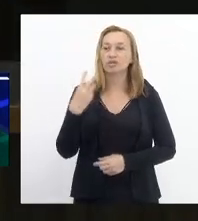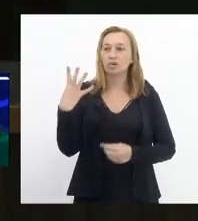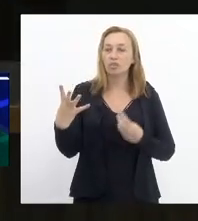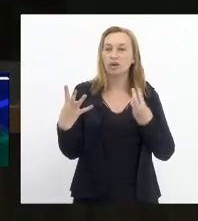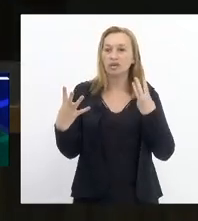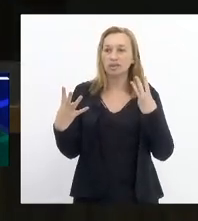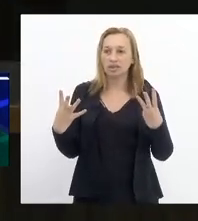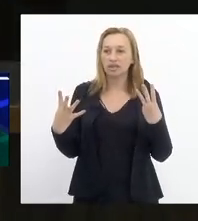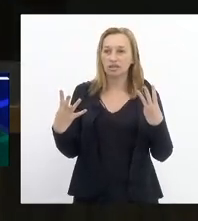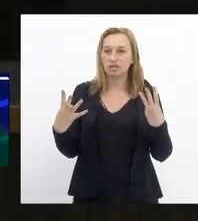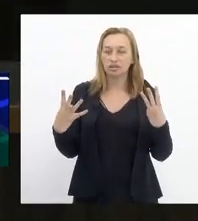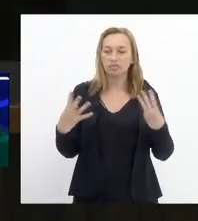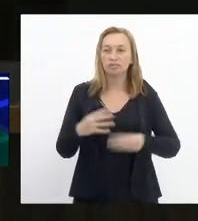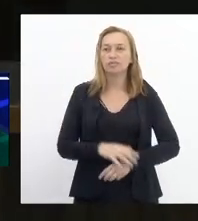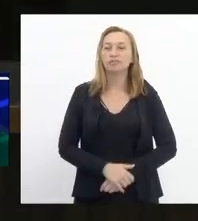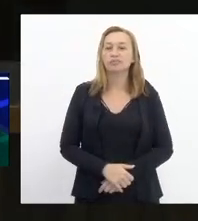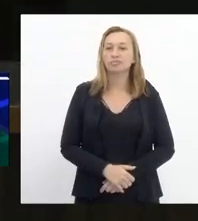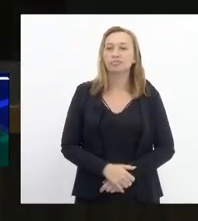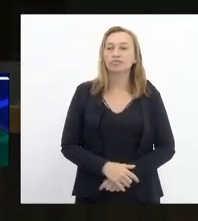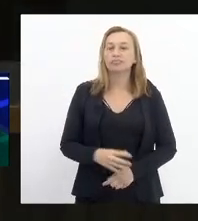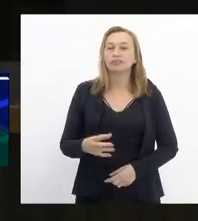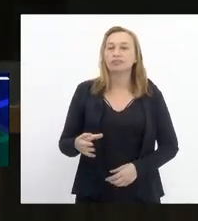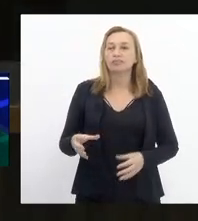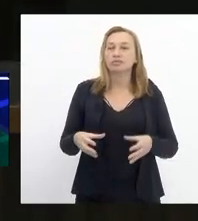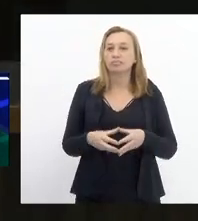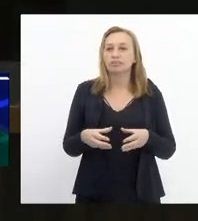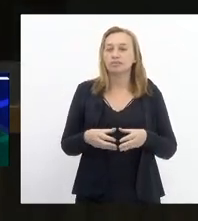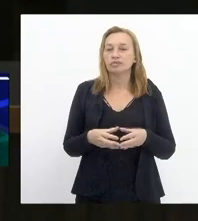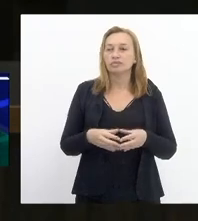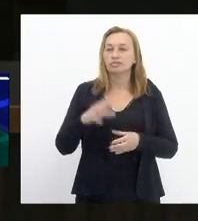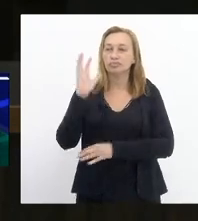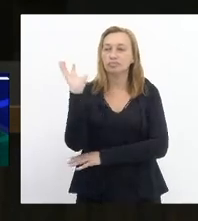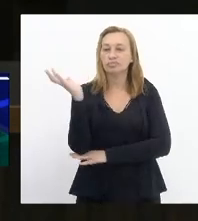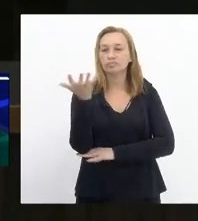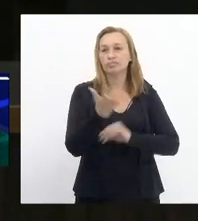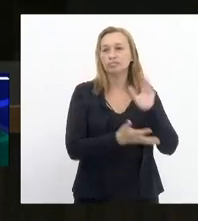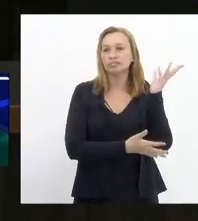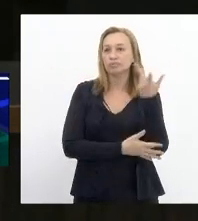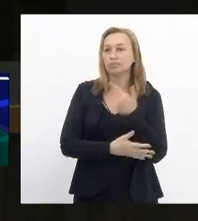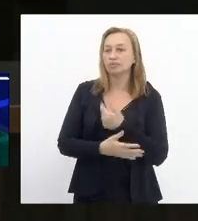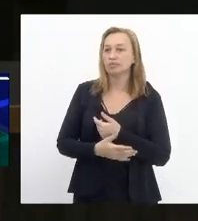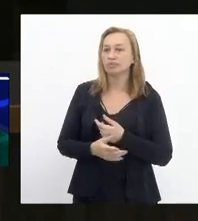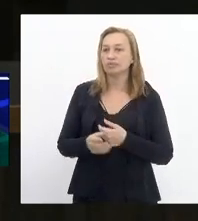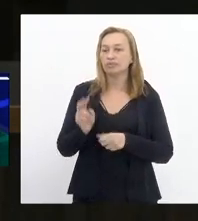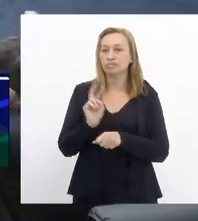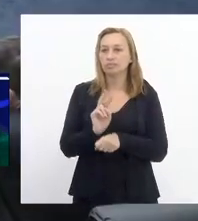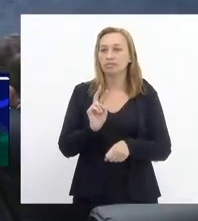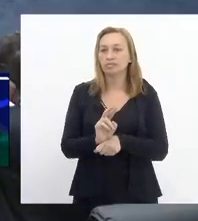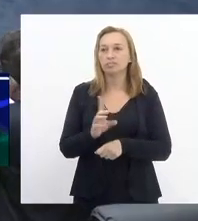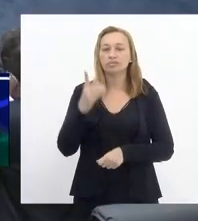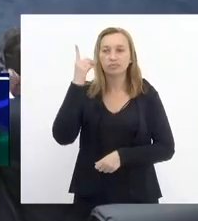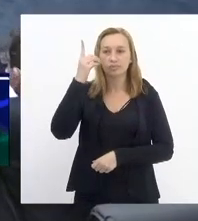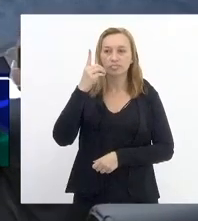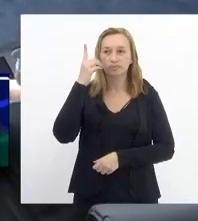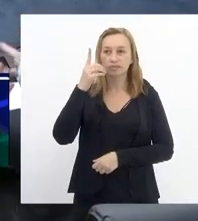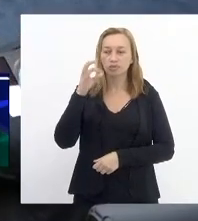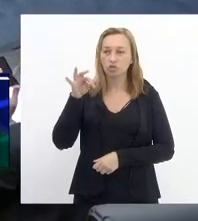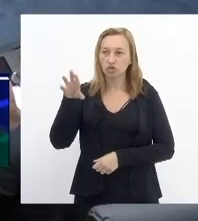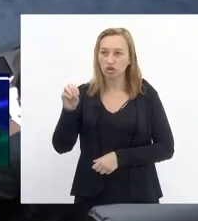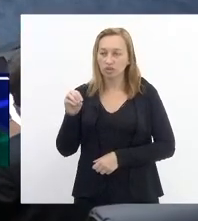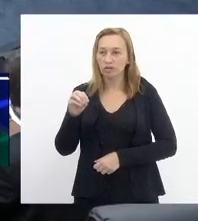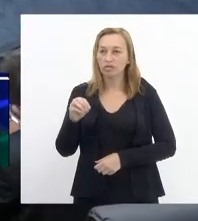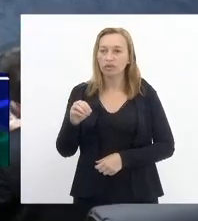4-3. Pela Comissão de Defesa do Meio Ambiente, deputado Gustavo Schmidt. O presidente